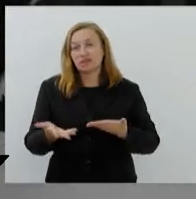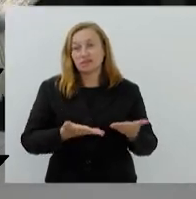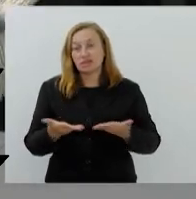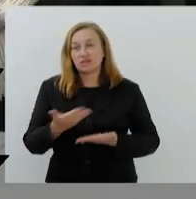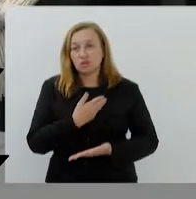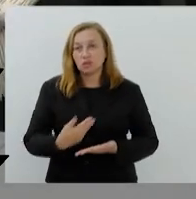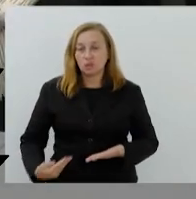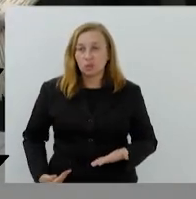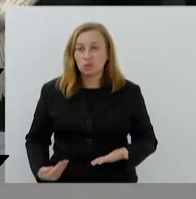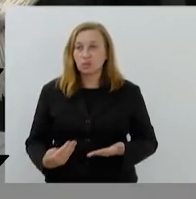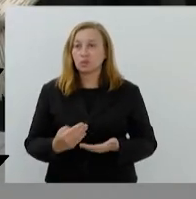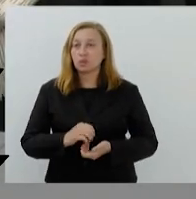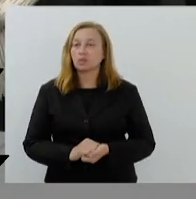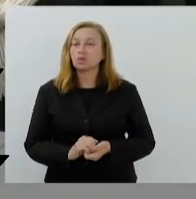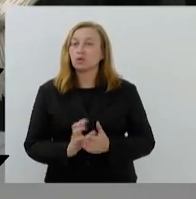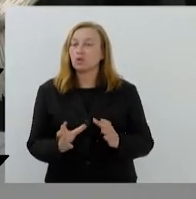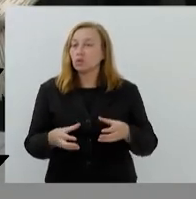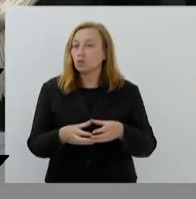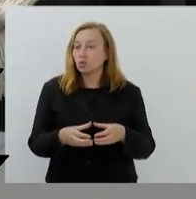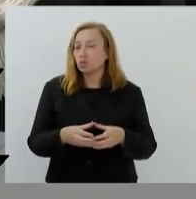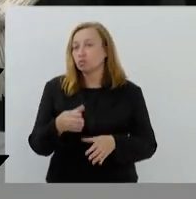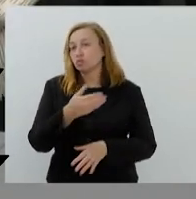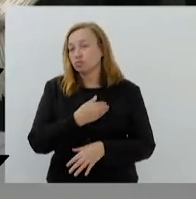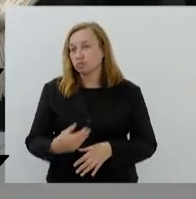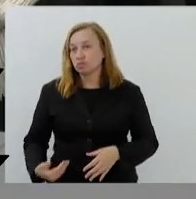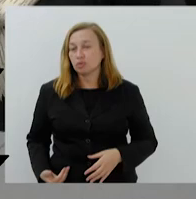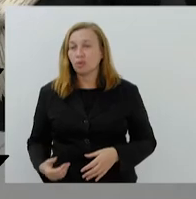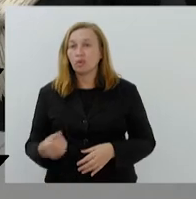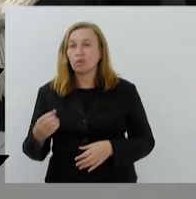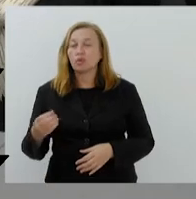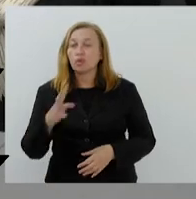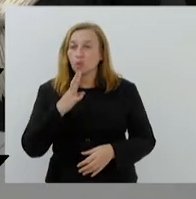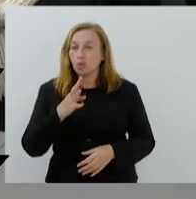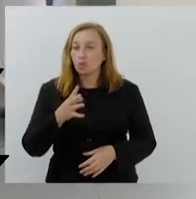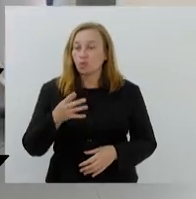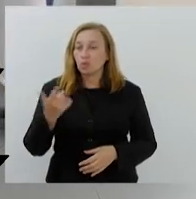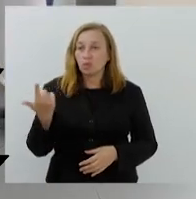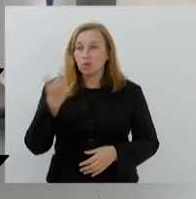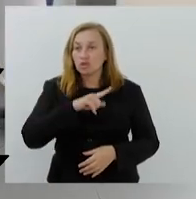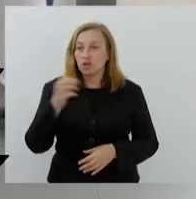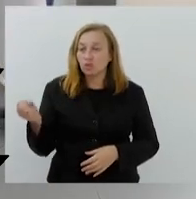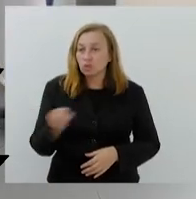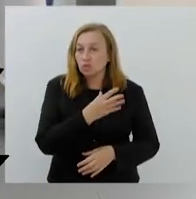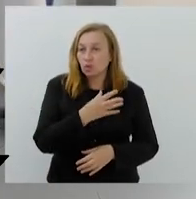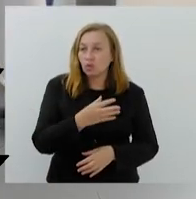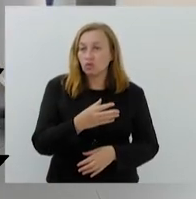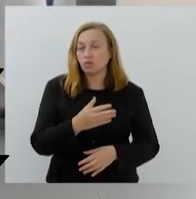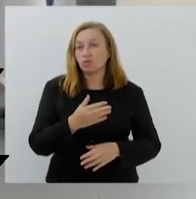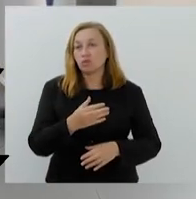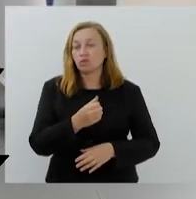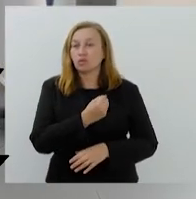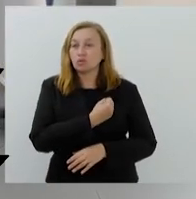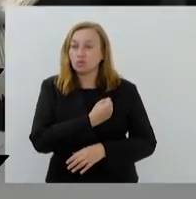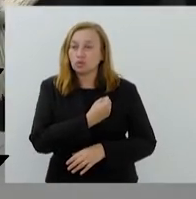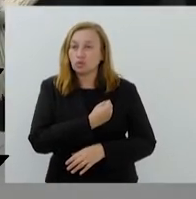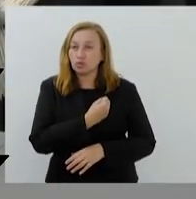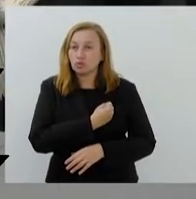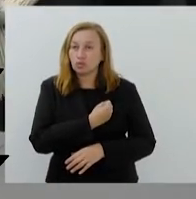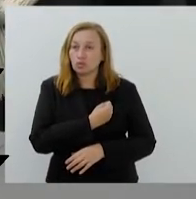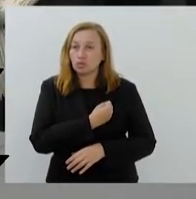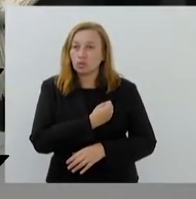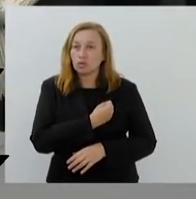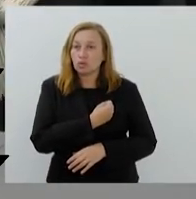com órgãos públicos, de conseguir um novo endereço. E até no processo de execução. E até no processo de execução, penhora